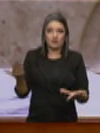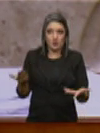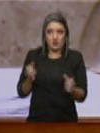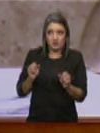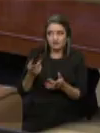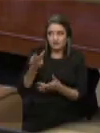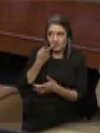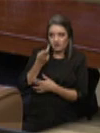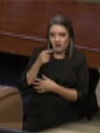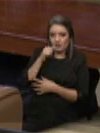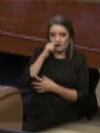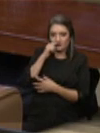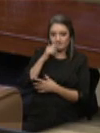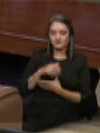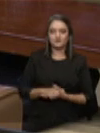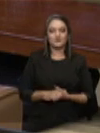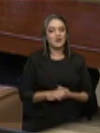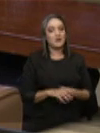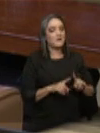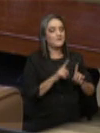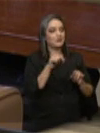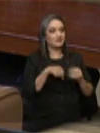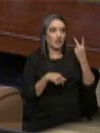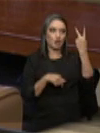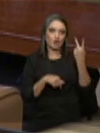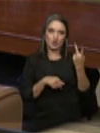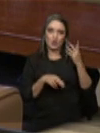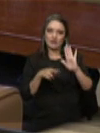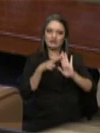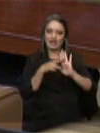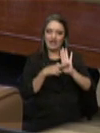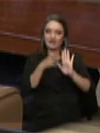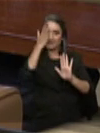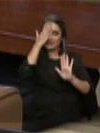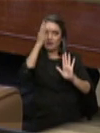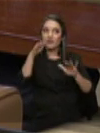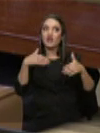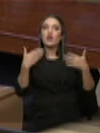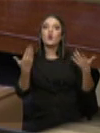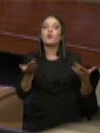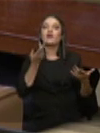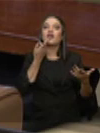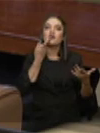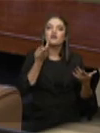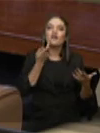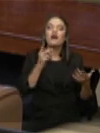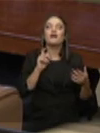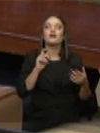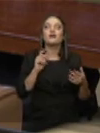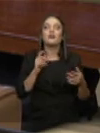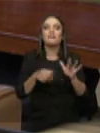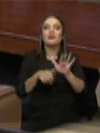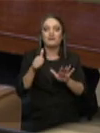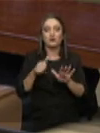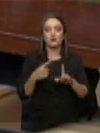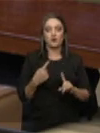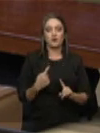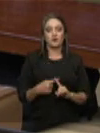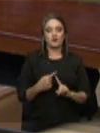aqui, presidente, há dois critérios para obedecer à antiguidade. Primeiro, que alguns